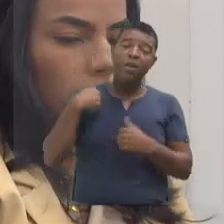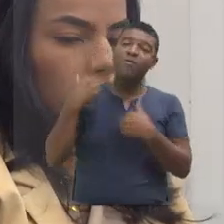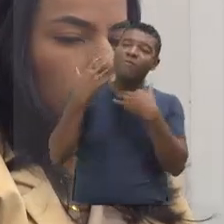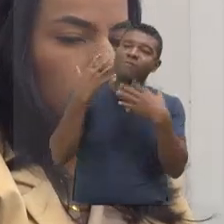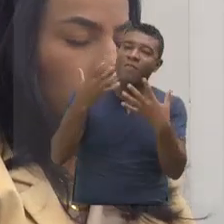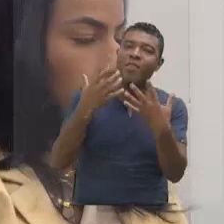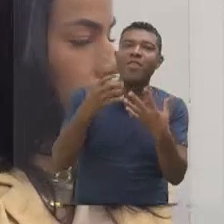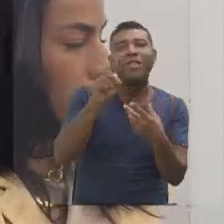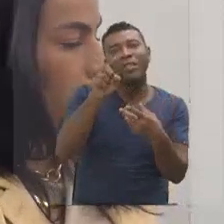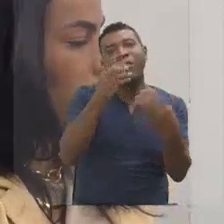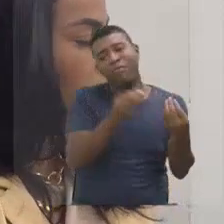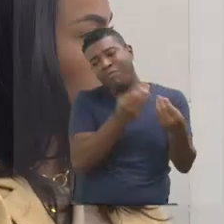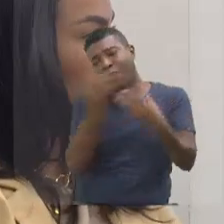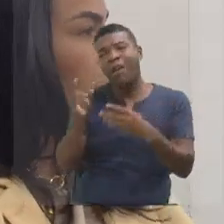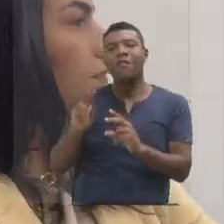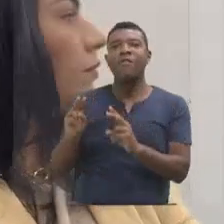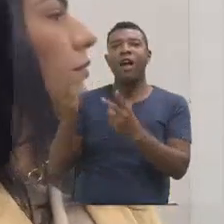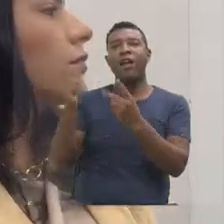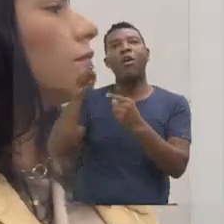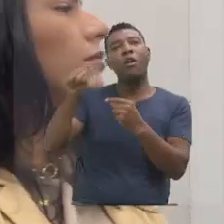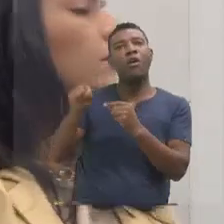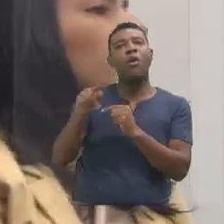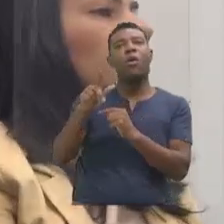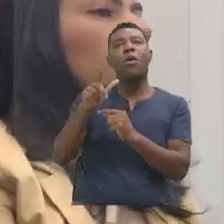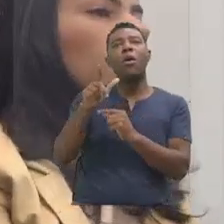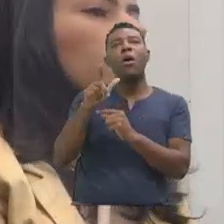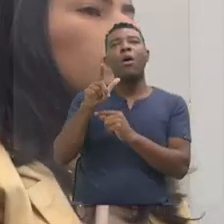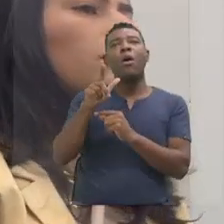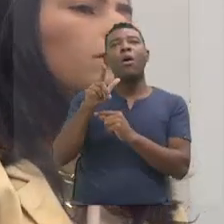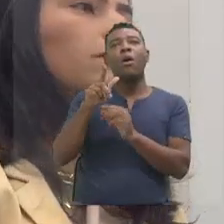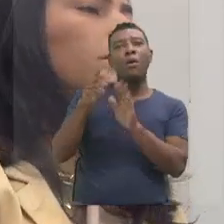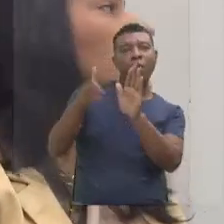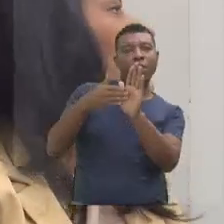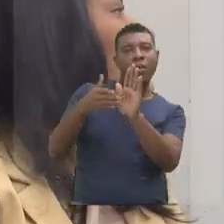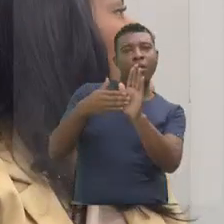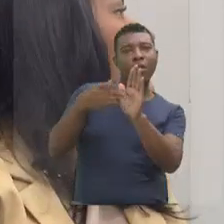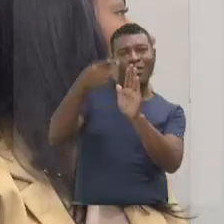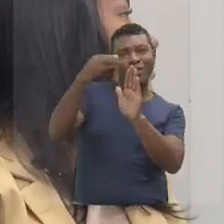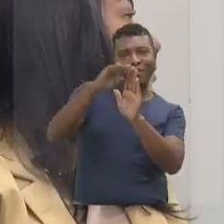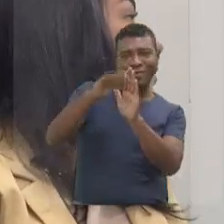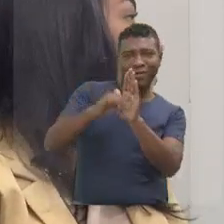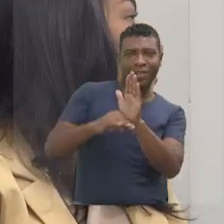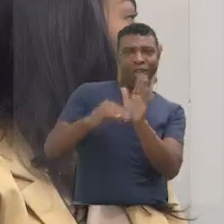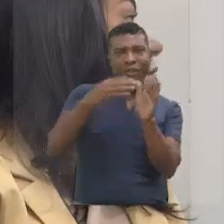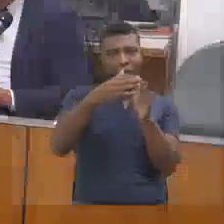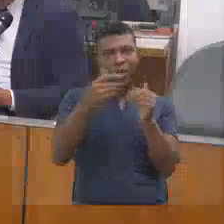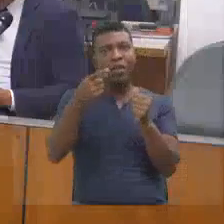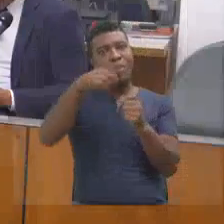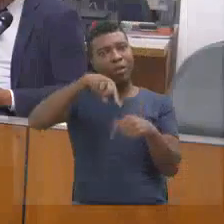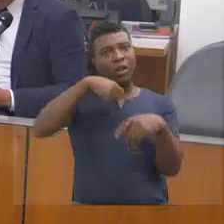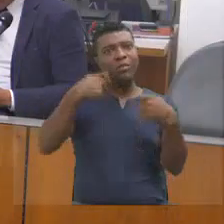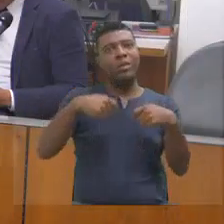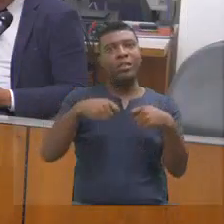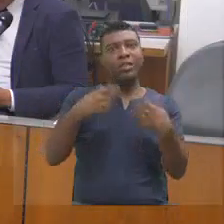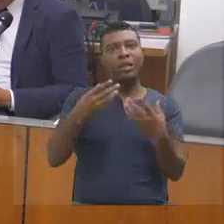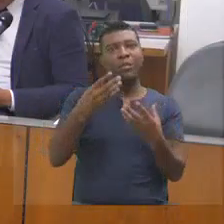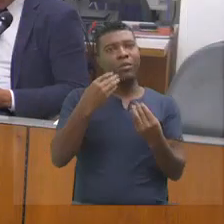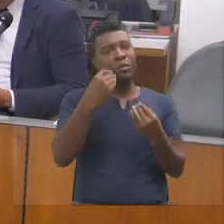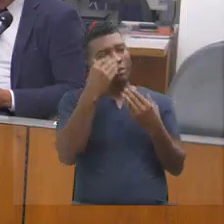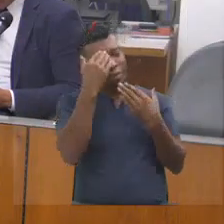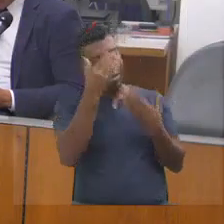o Senhor valorizasse esses pleitos porque nós necessitamos dessas atuações Muito obrigado secretário